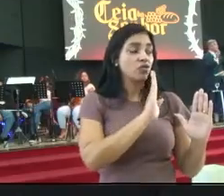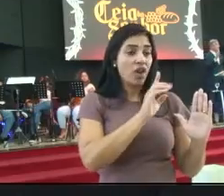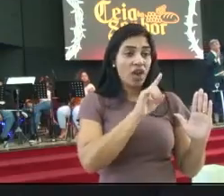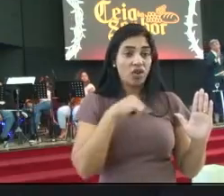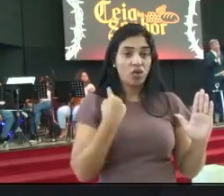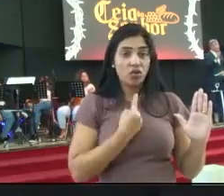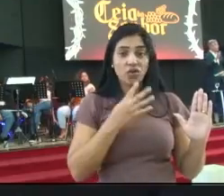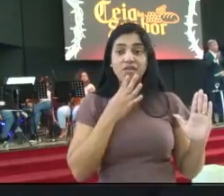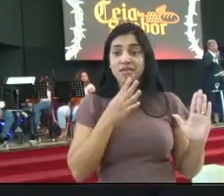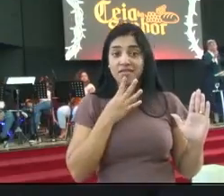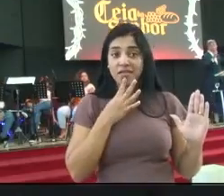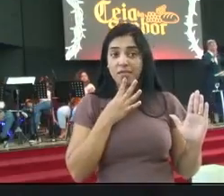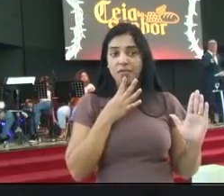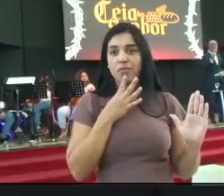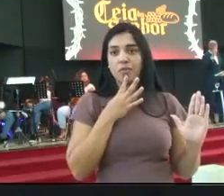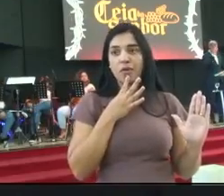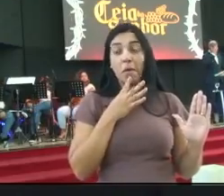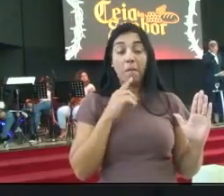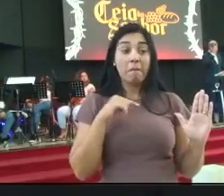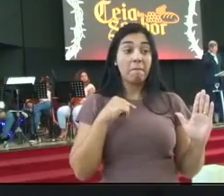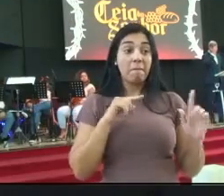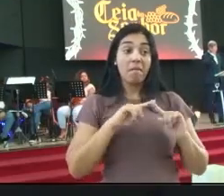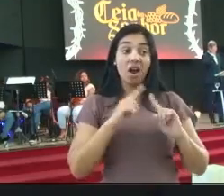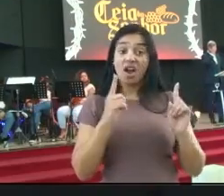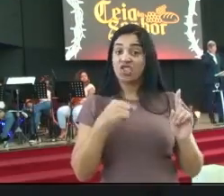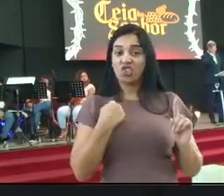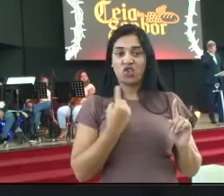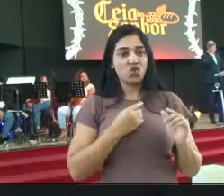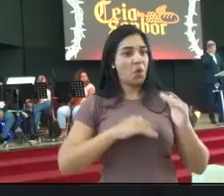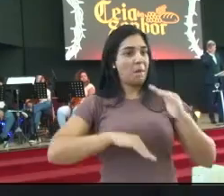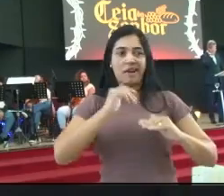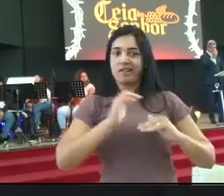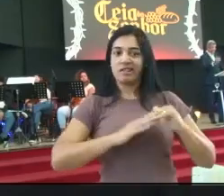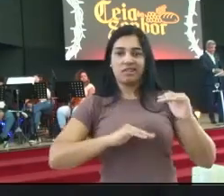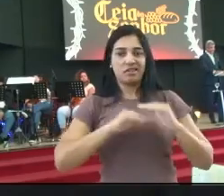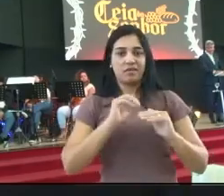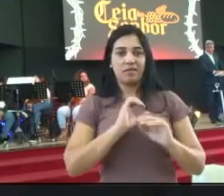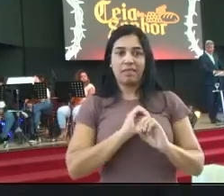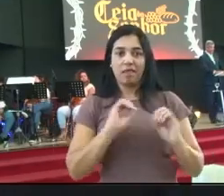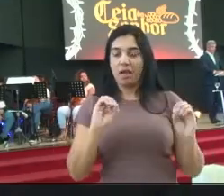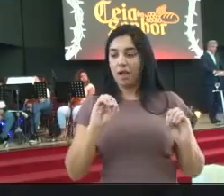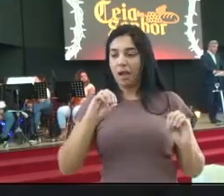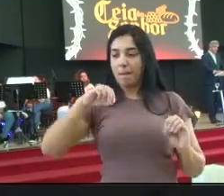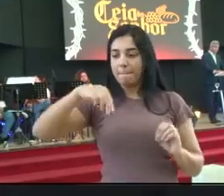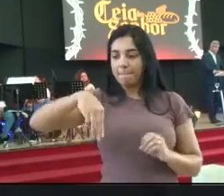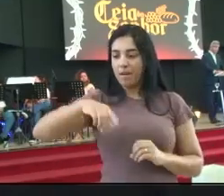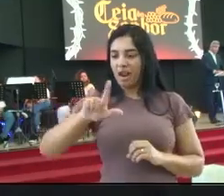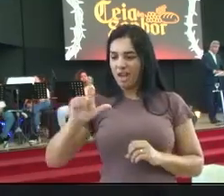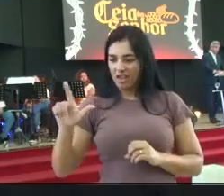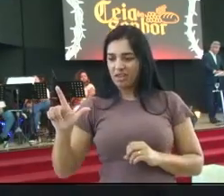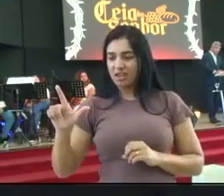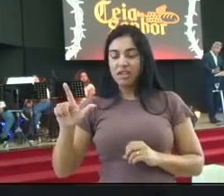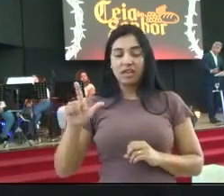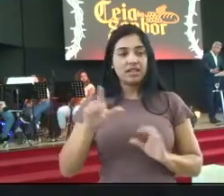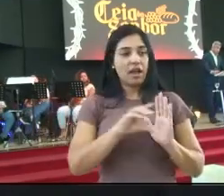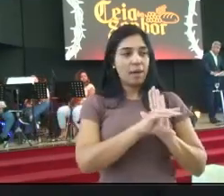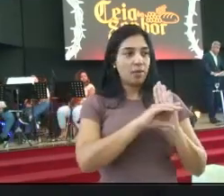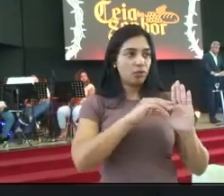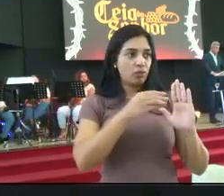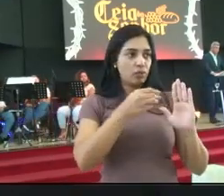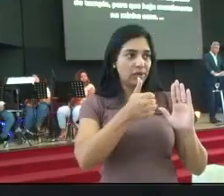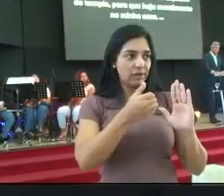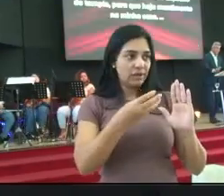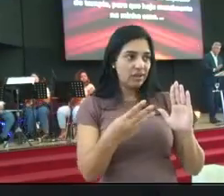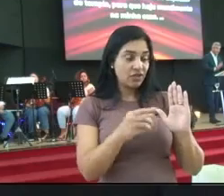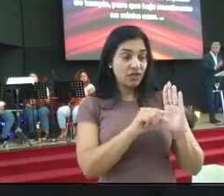nós, mas nem praticado por todos, é Malaquias 3:10. Quando a